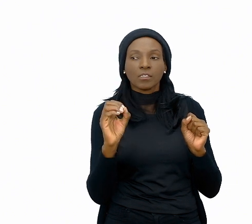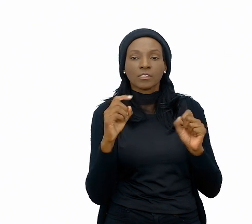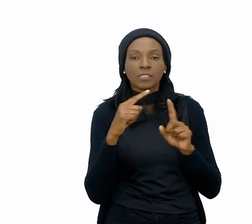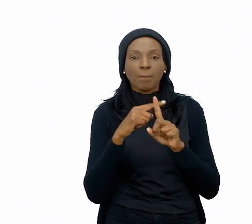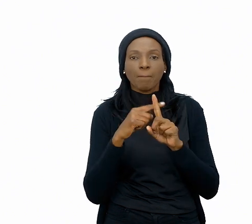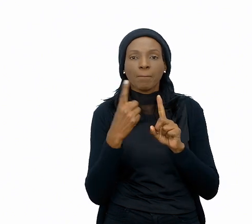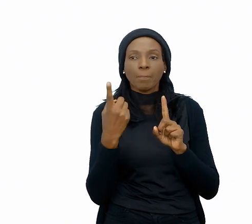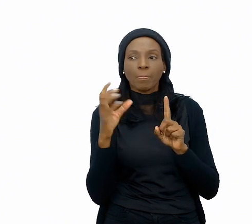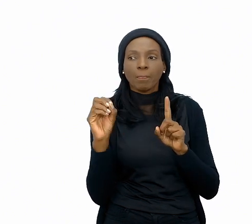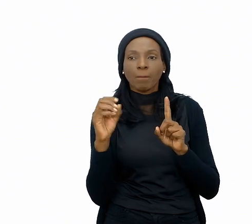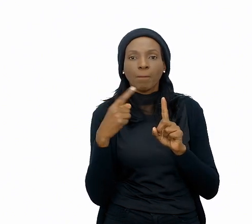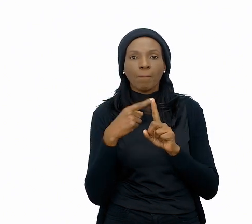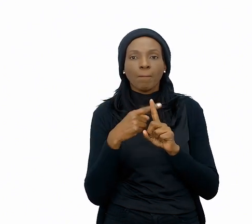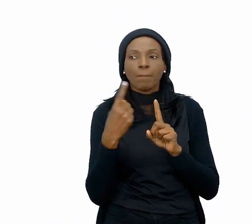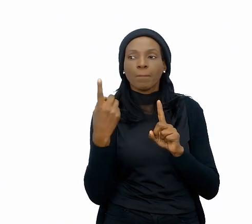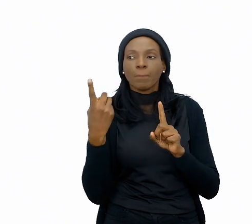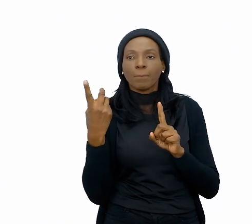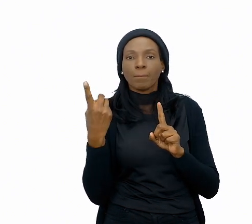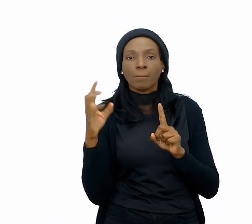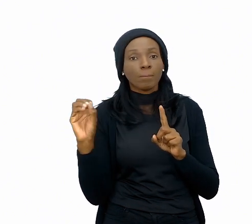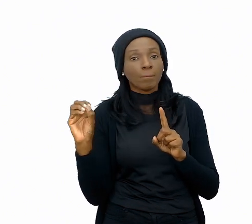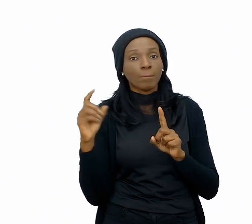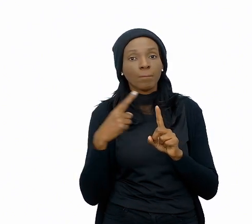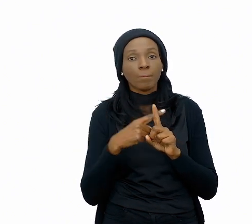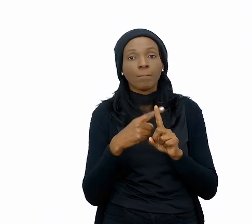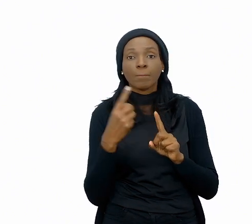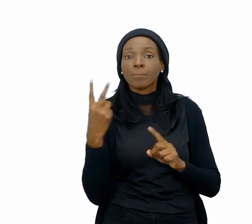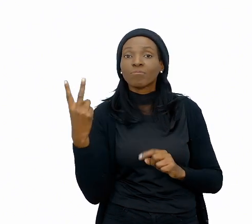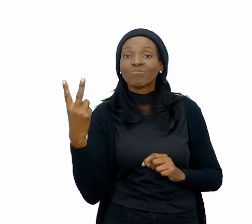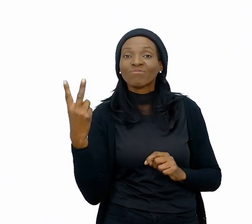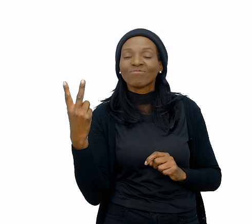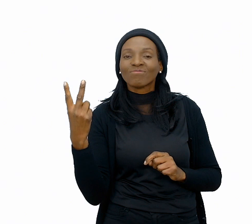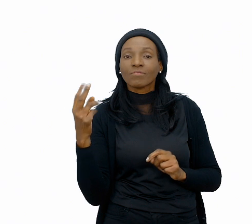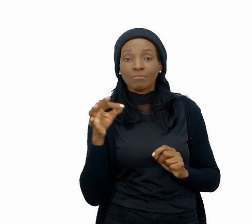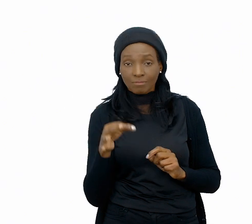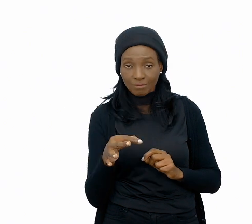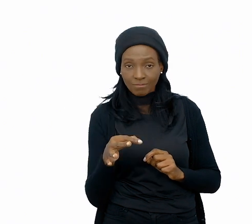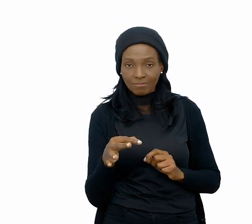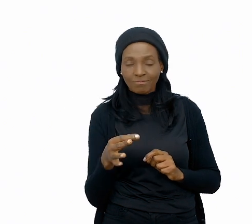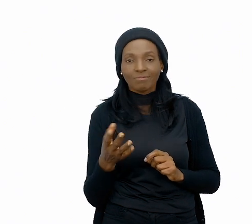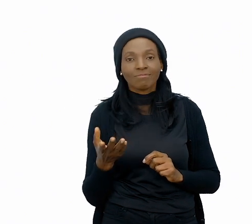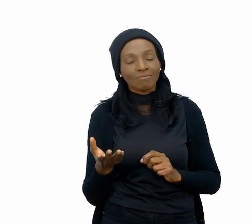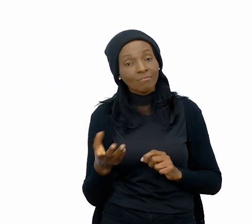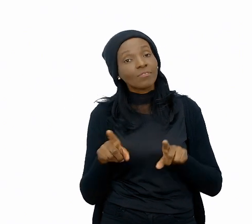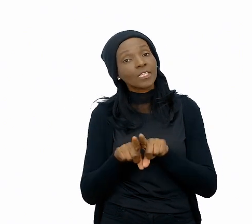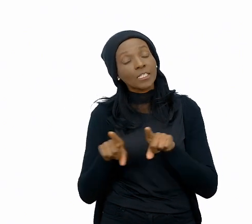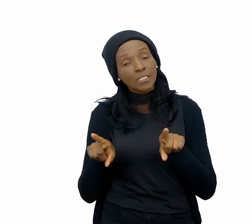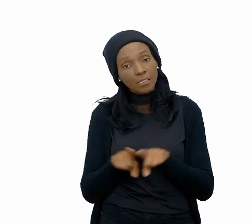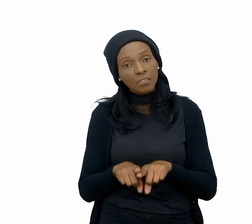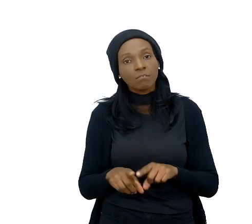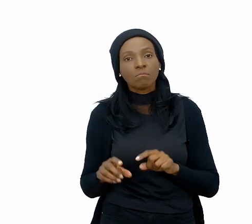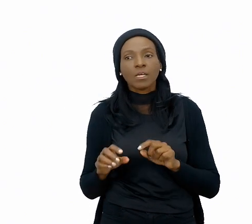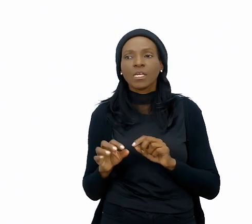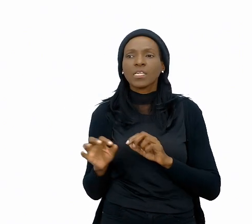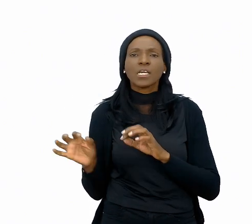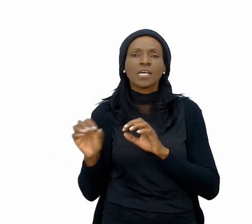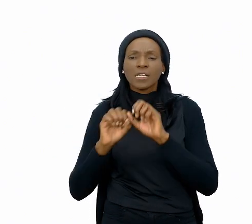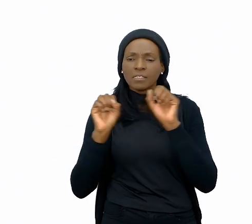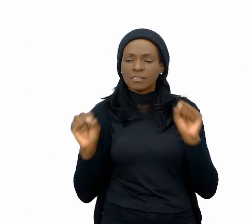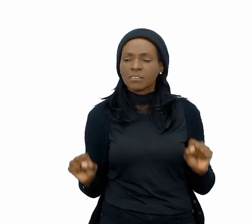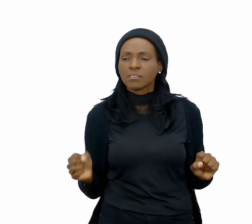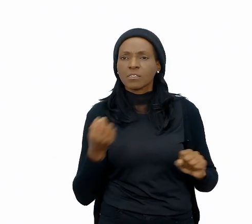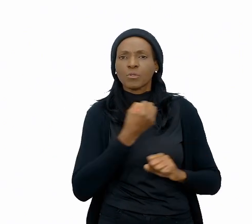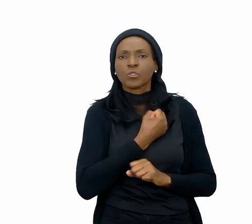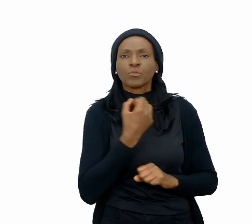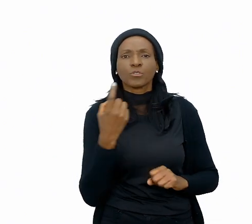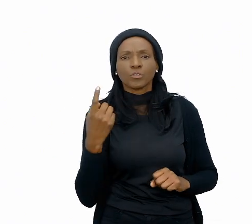mais 10 mais 10 mais 2, certo? Além disso, o sistema de numeração decimal, ele